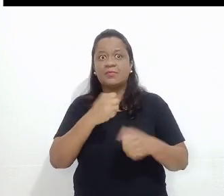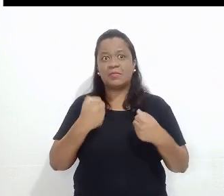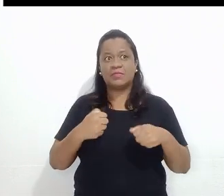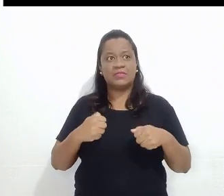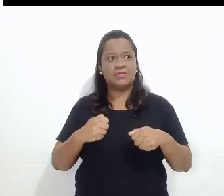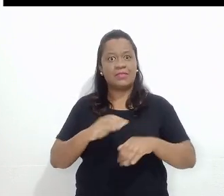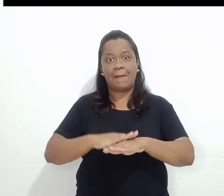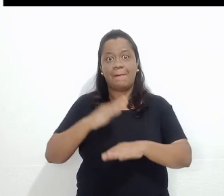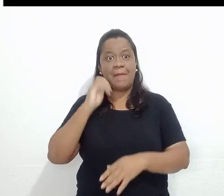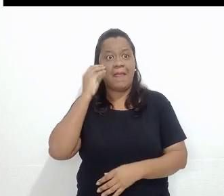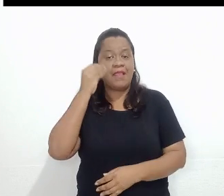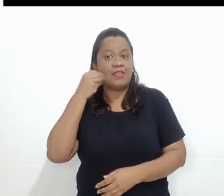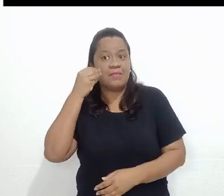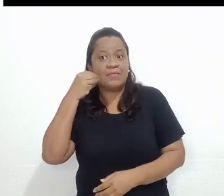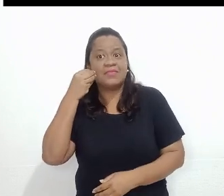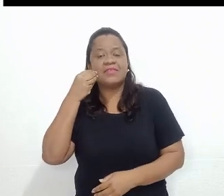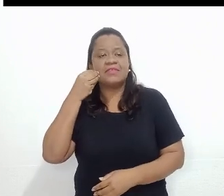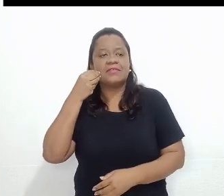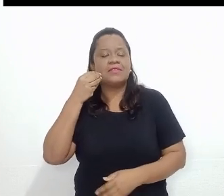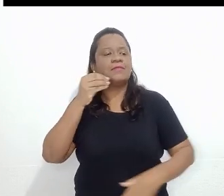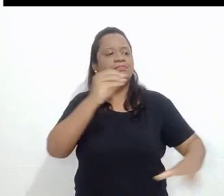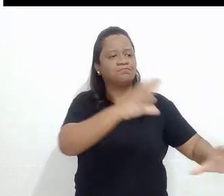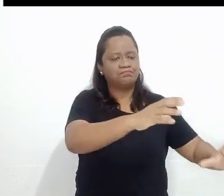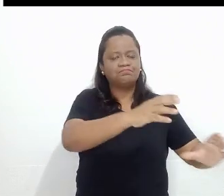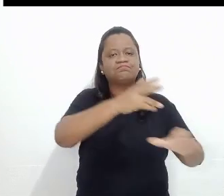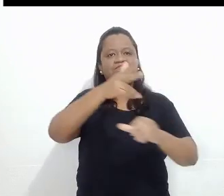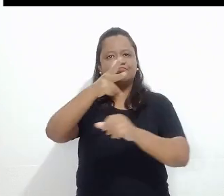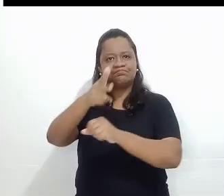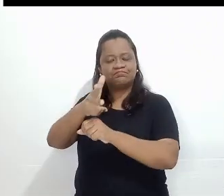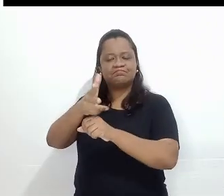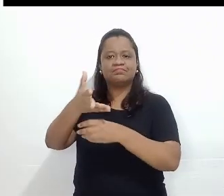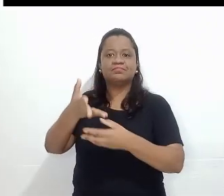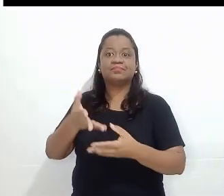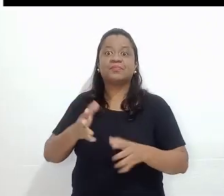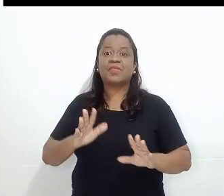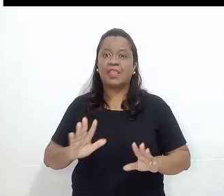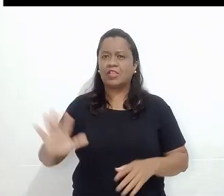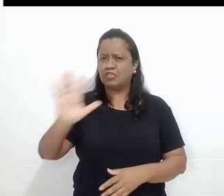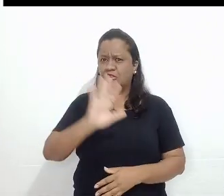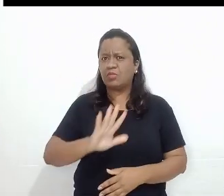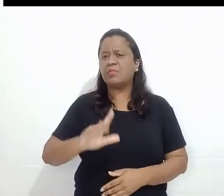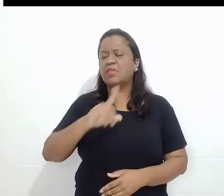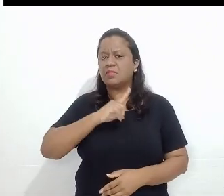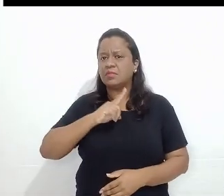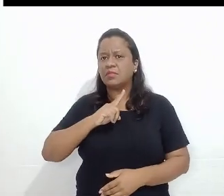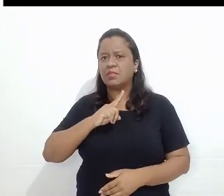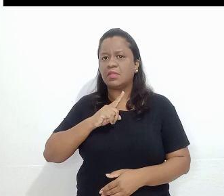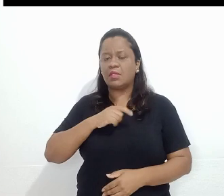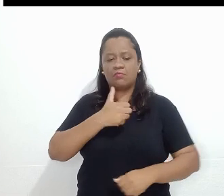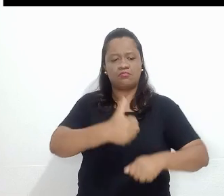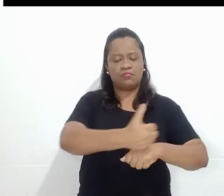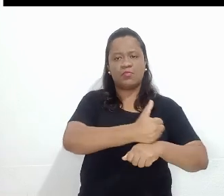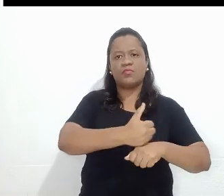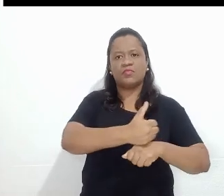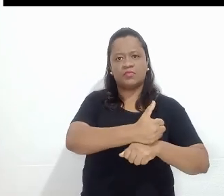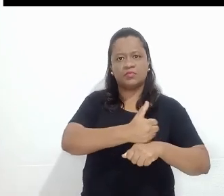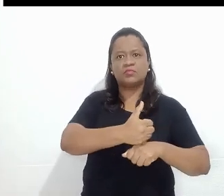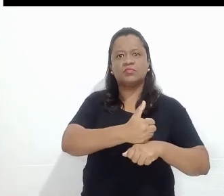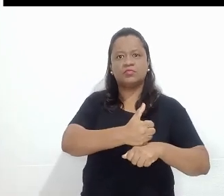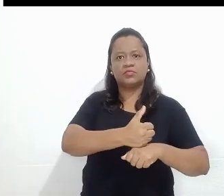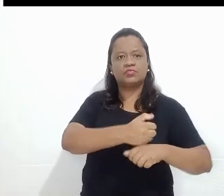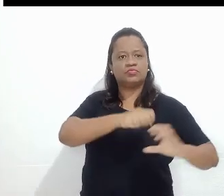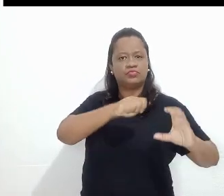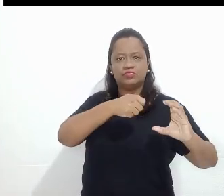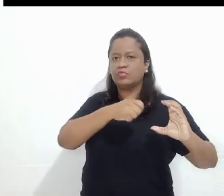mais experiência e tal, e aí ele pega, mas geralmente tem um operador de câmera só para operar